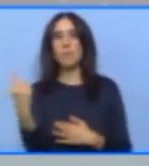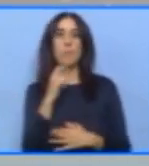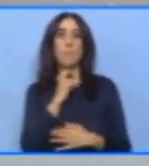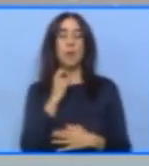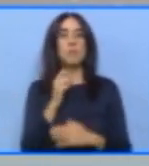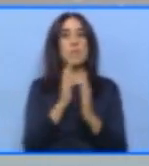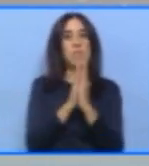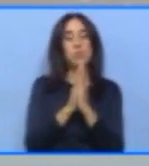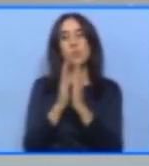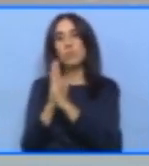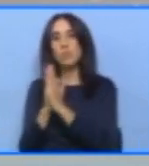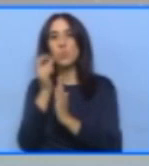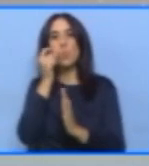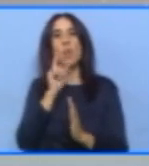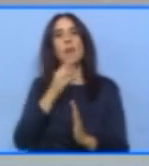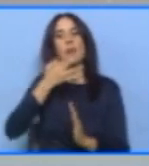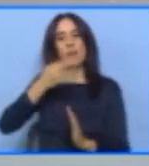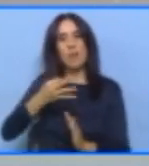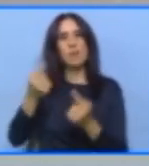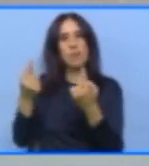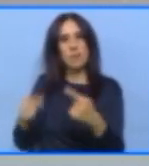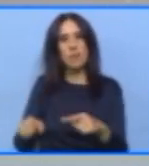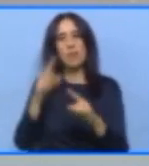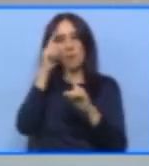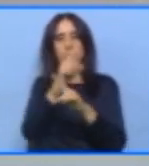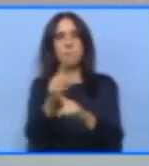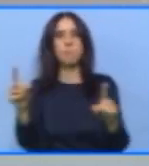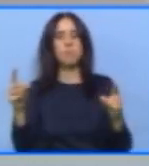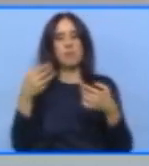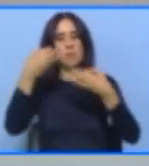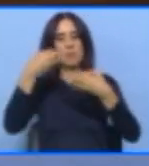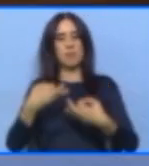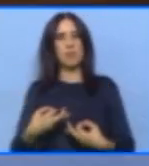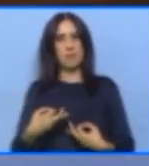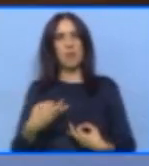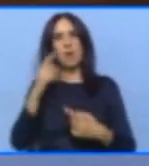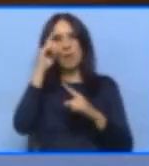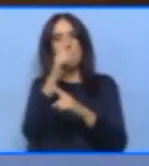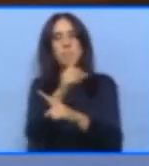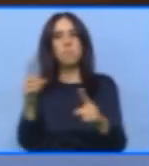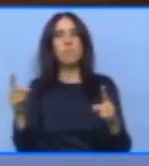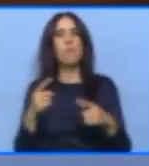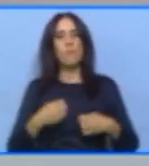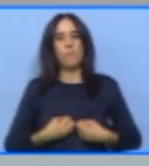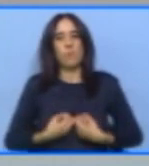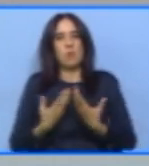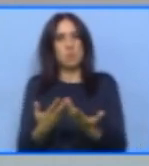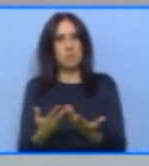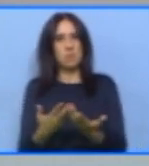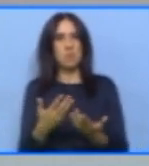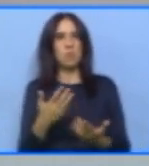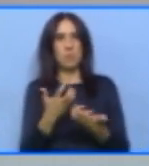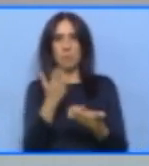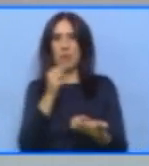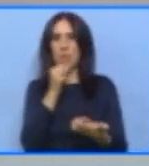religioso, religiosa, leiga, tenha consciência da sua dignidade, tenha consciência da sua vocação e, sublinho